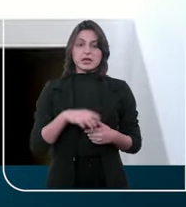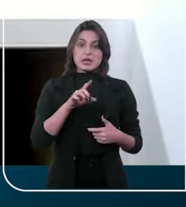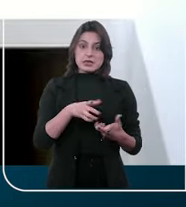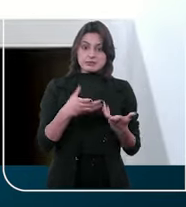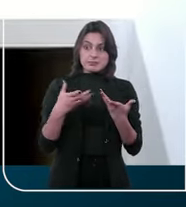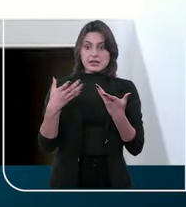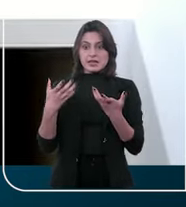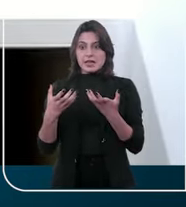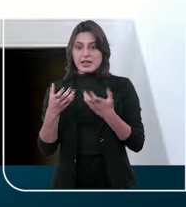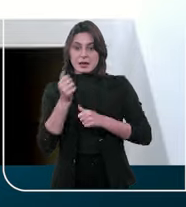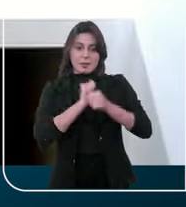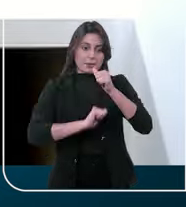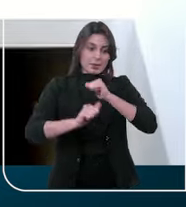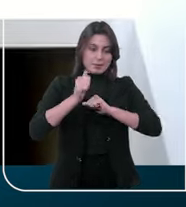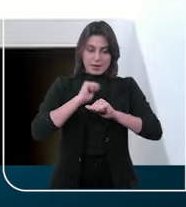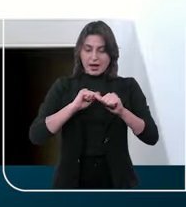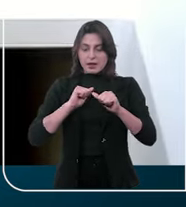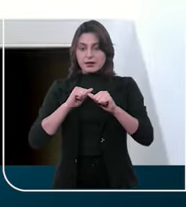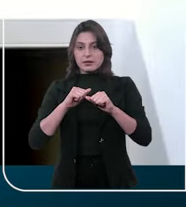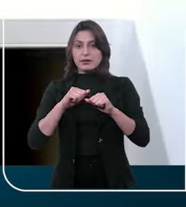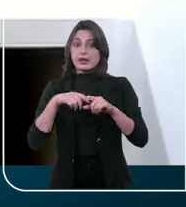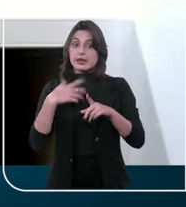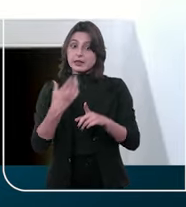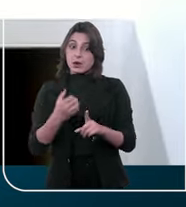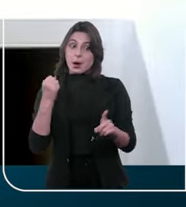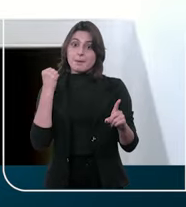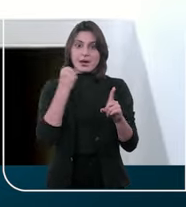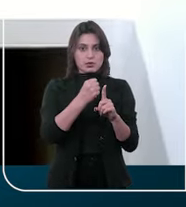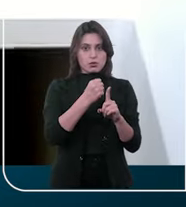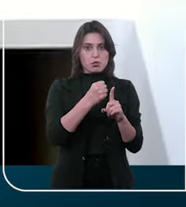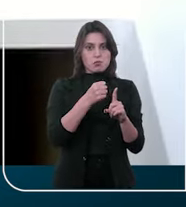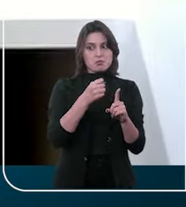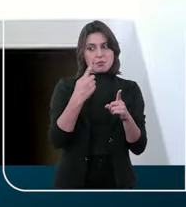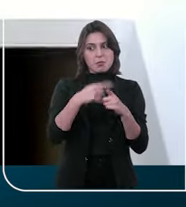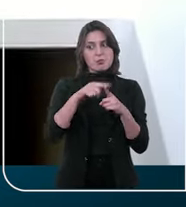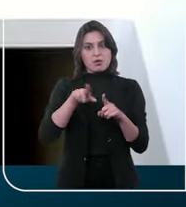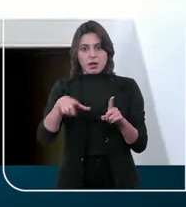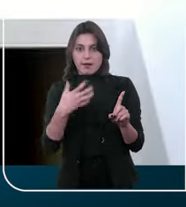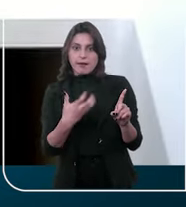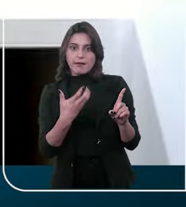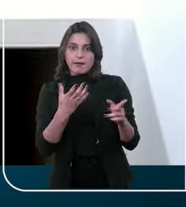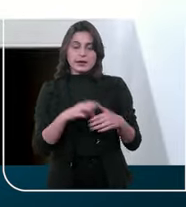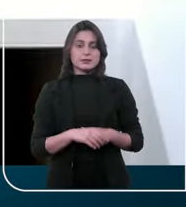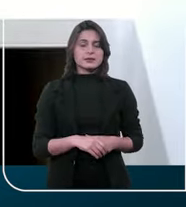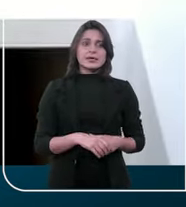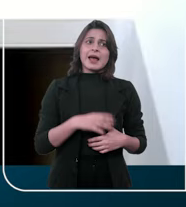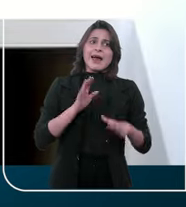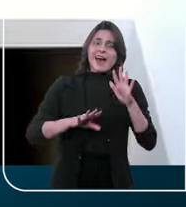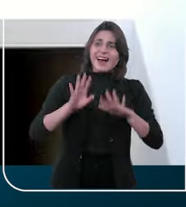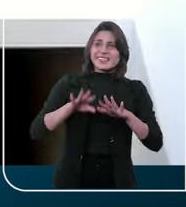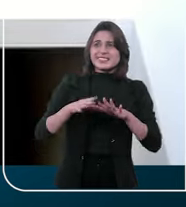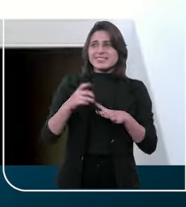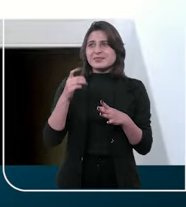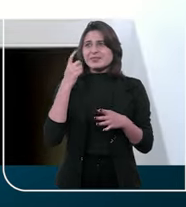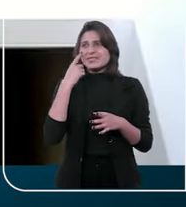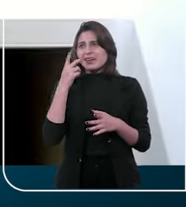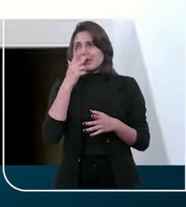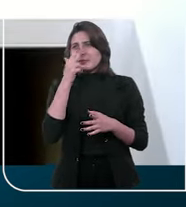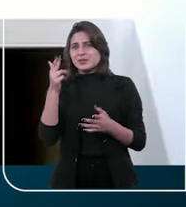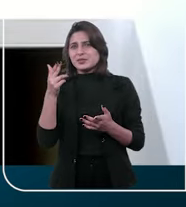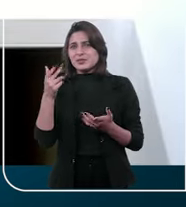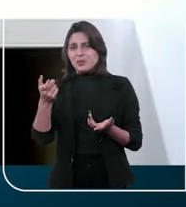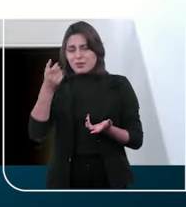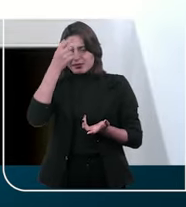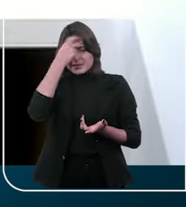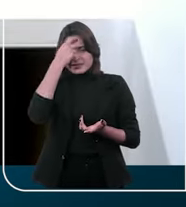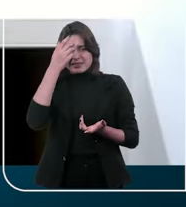voluntariamente, portanto, a conduta seria igualmente dolosa. Ora, compreendiam pela culpa consciente, que a pessoa que está embriagada e dirige,